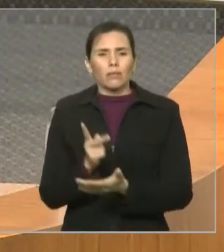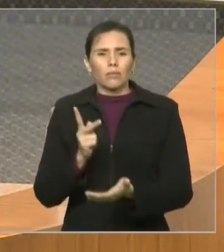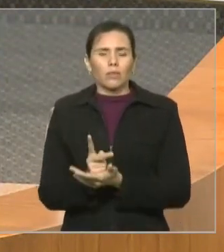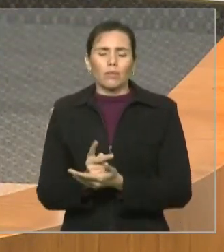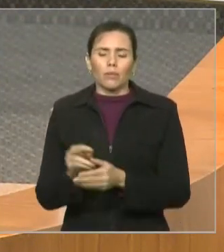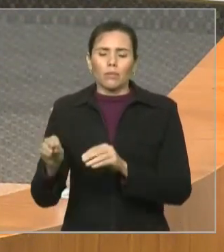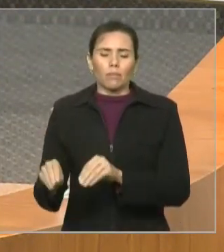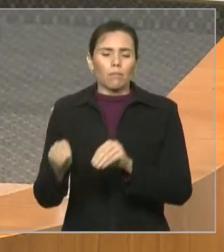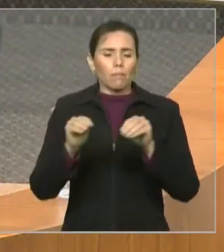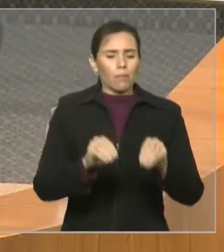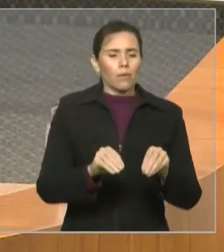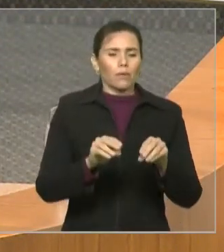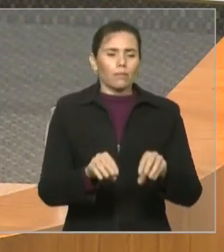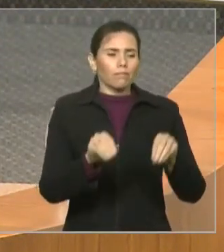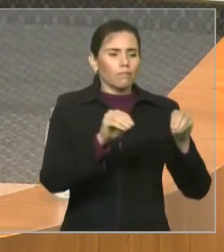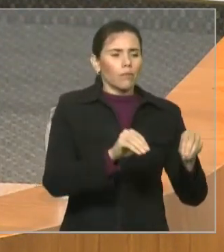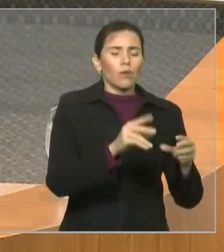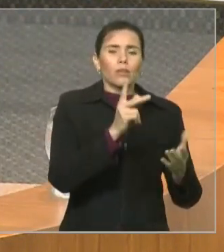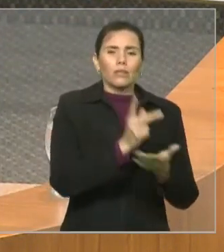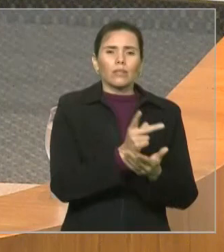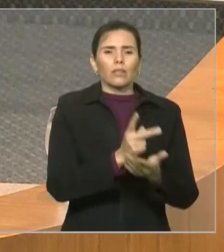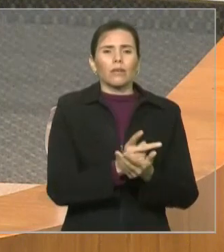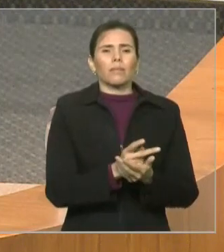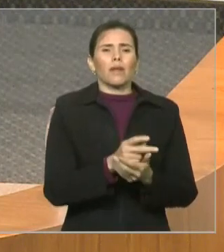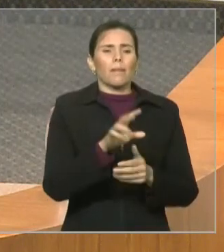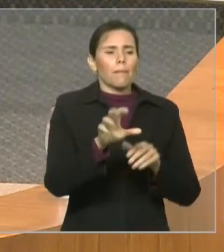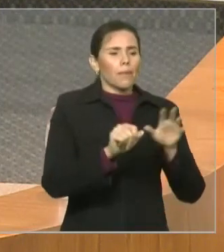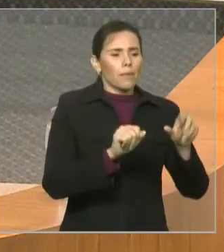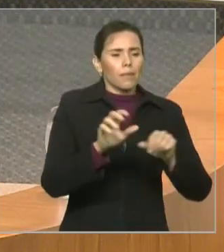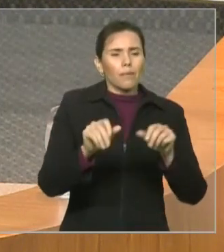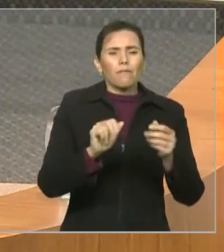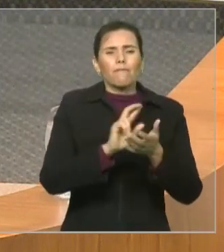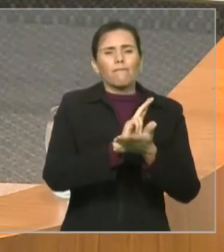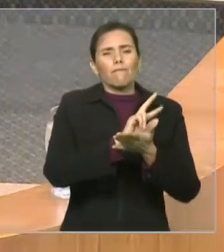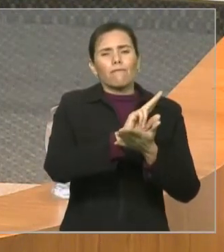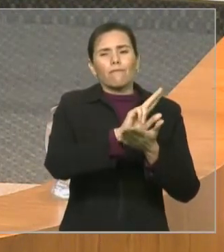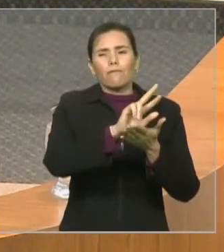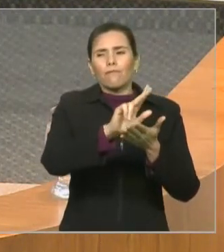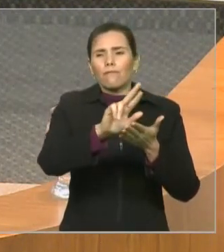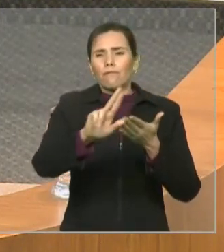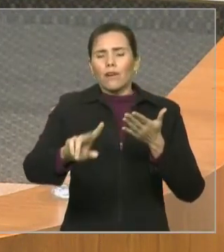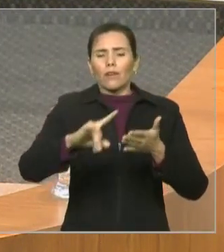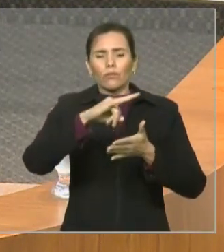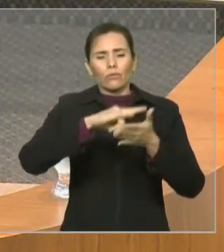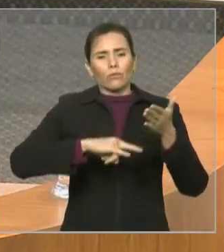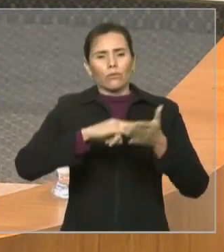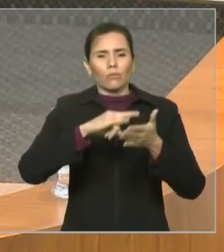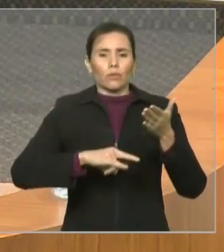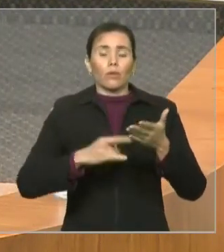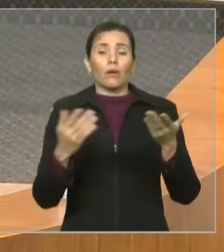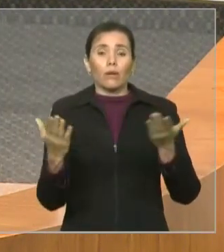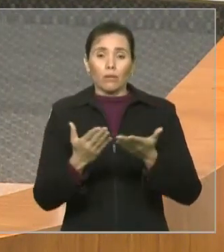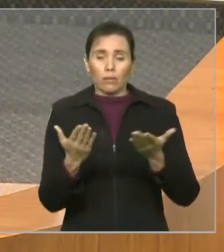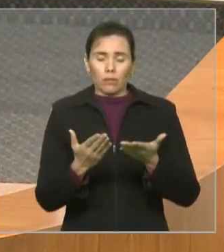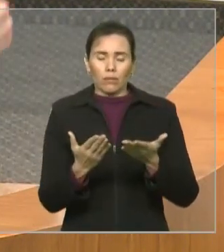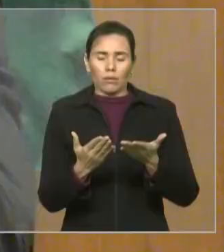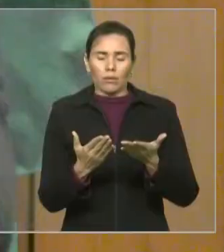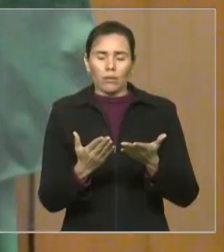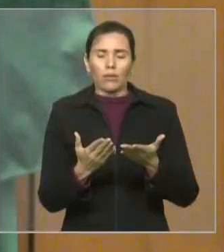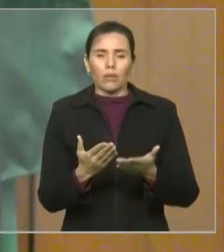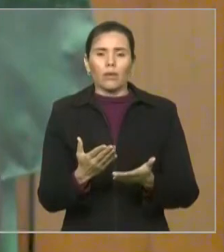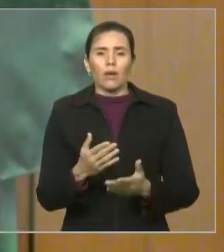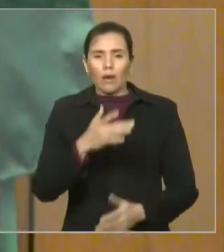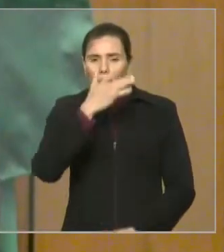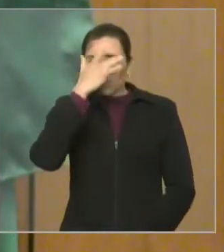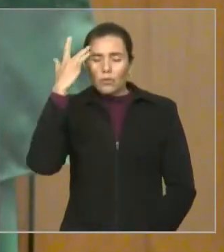emitir diversos documentos que geravam mais custo a esse cidadão. Agora, o cidadão sairá na palma da sua mão com